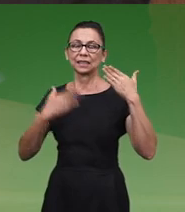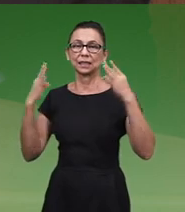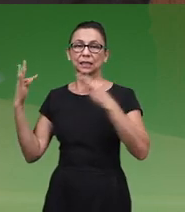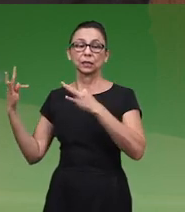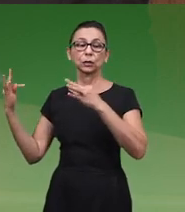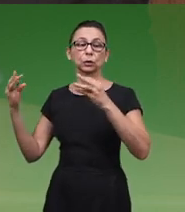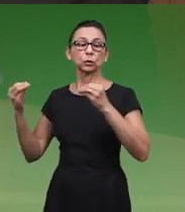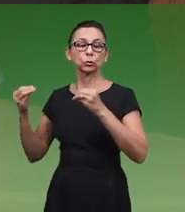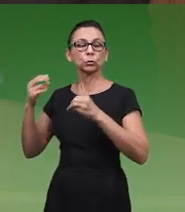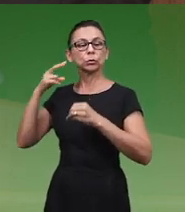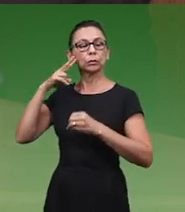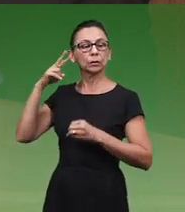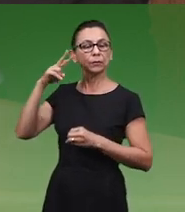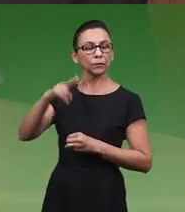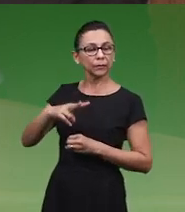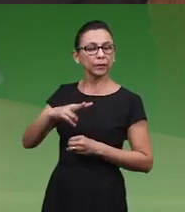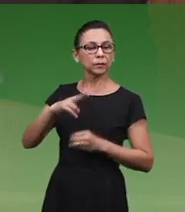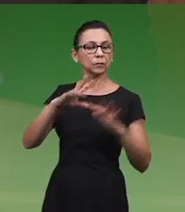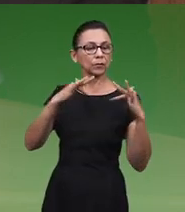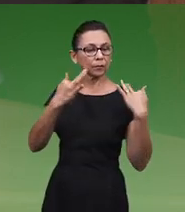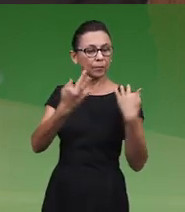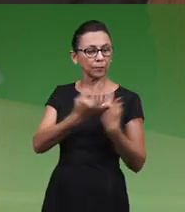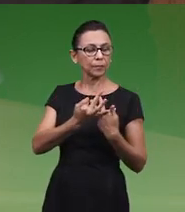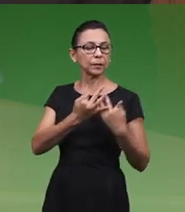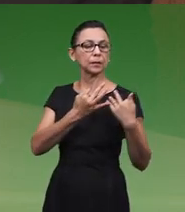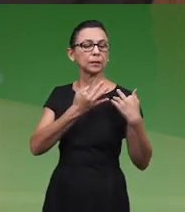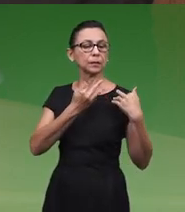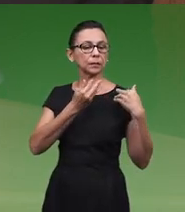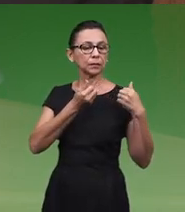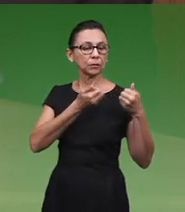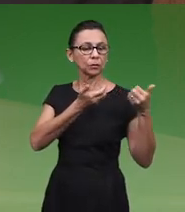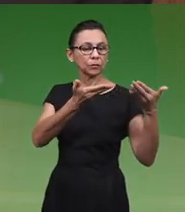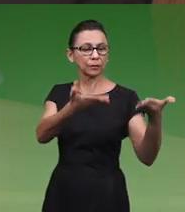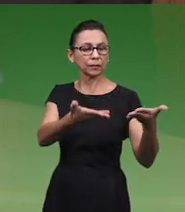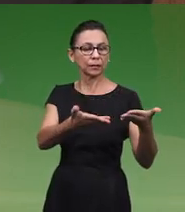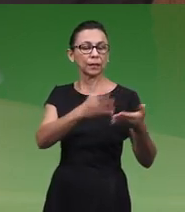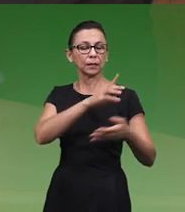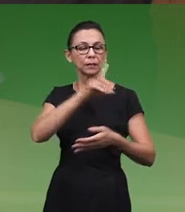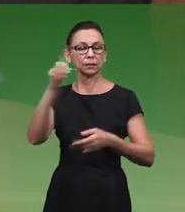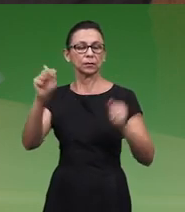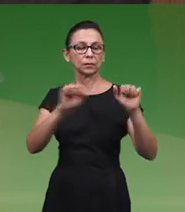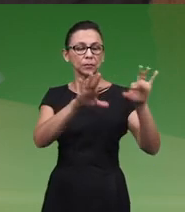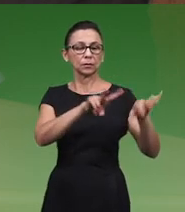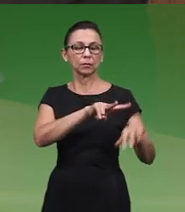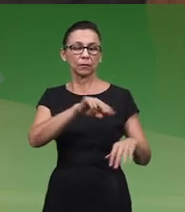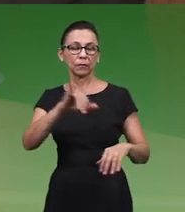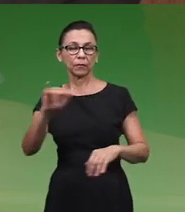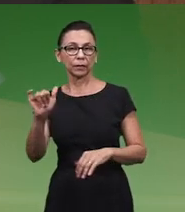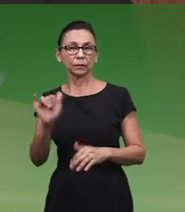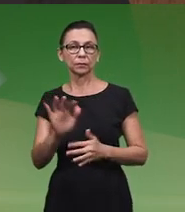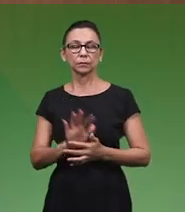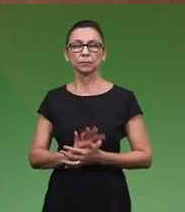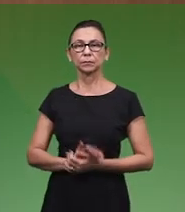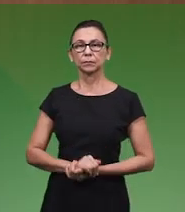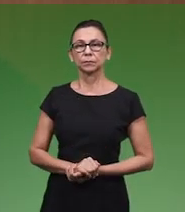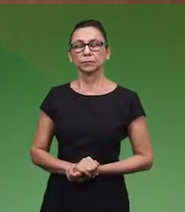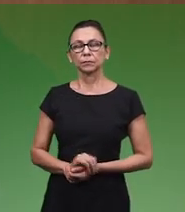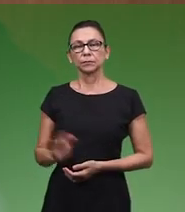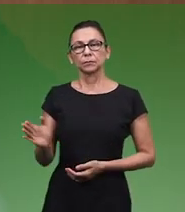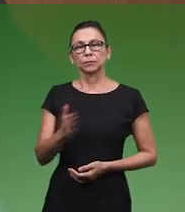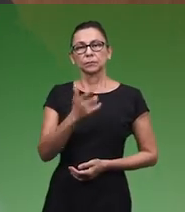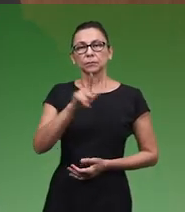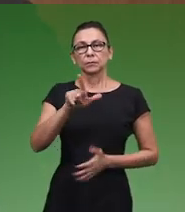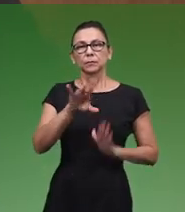a vossa mão, vós e as vossas casas, no que te abençoar o Senhor, vosso Deus.